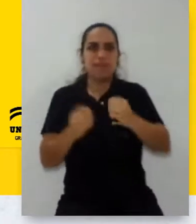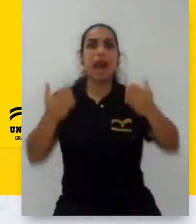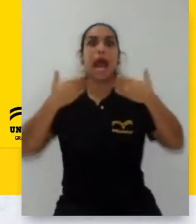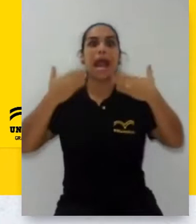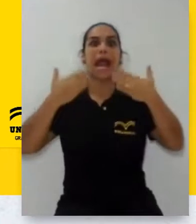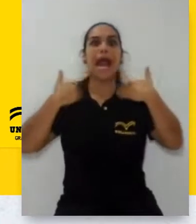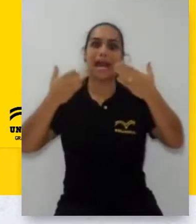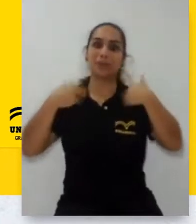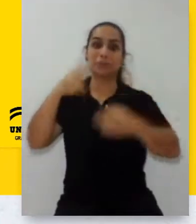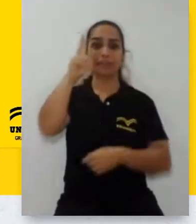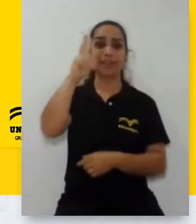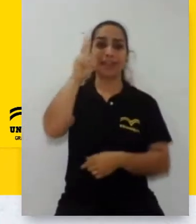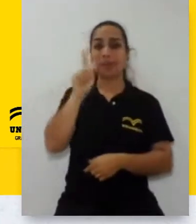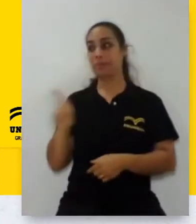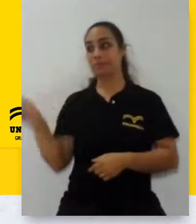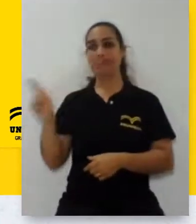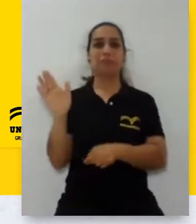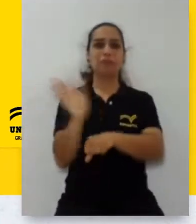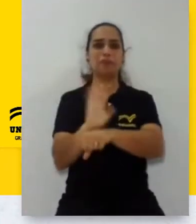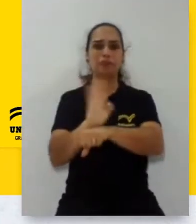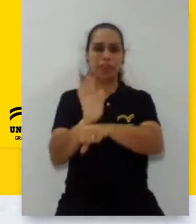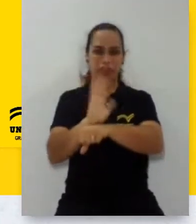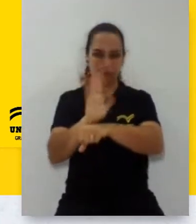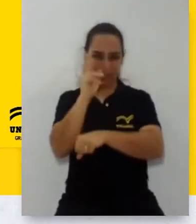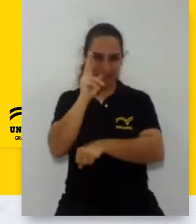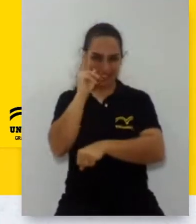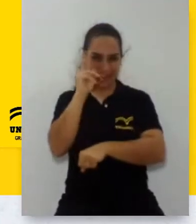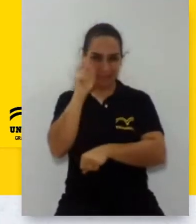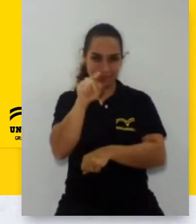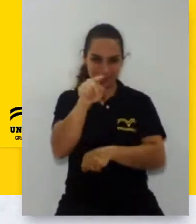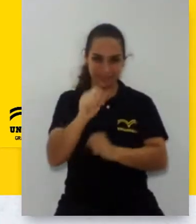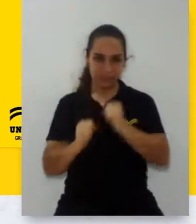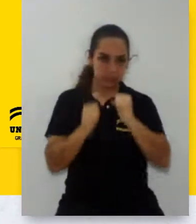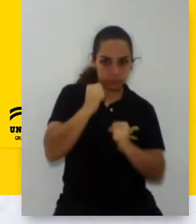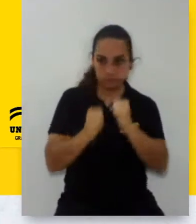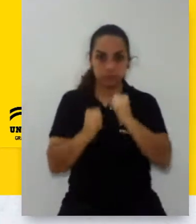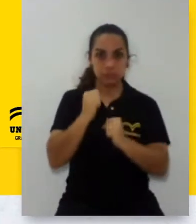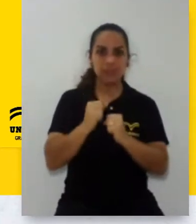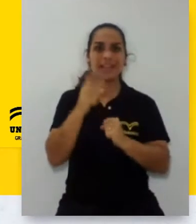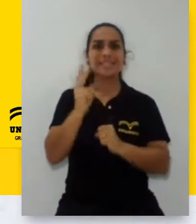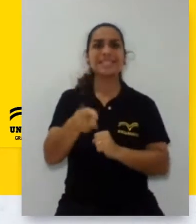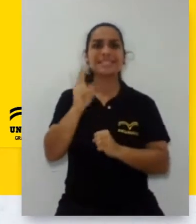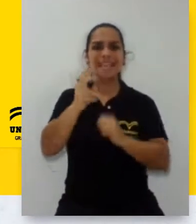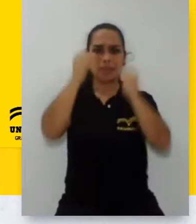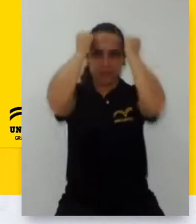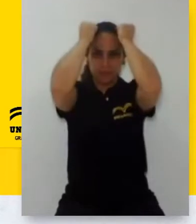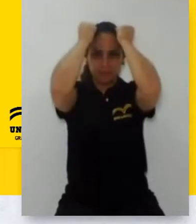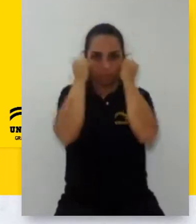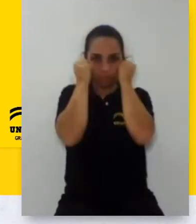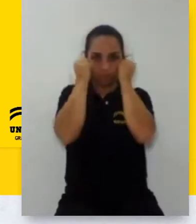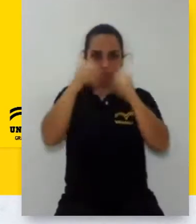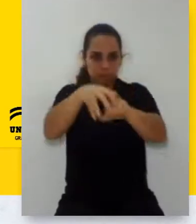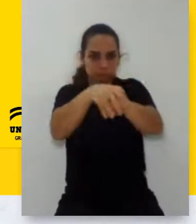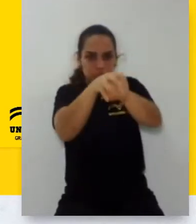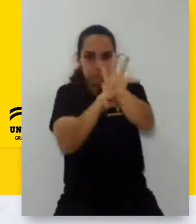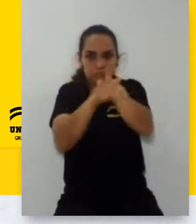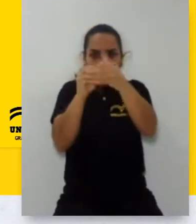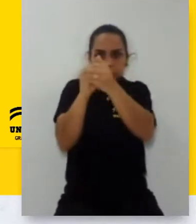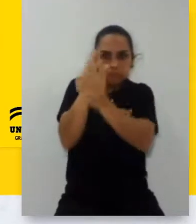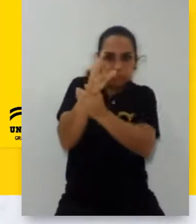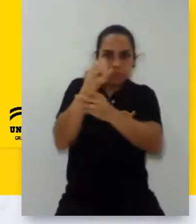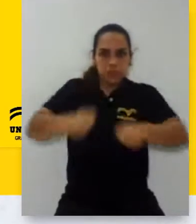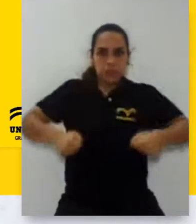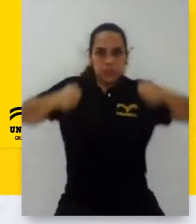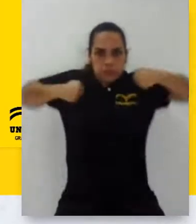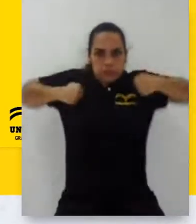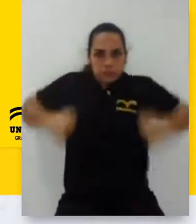cabeça, né? O rock, né, nas cenas do filme lá, então sempre com agasalho, com luva, com touca, né? Fazendo exercício, né?